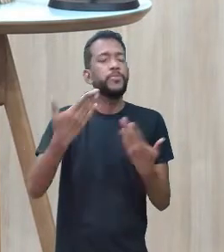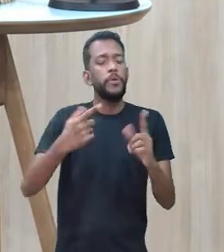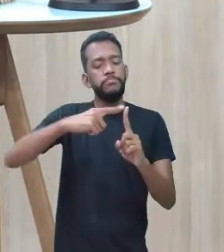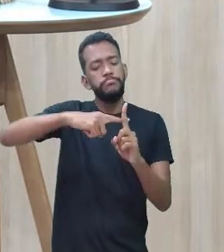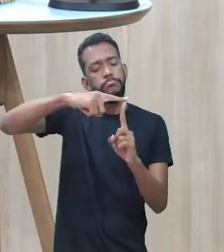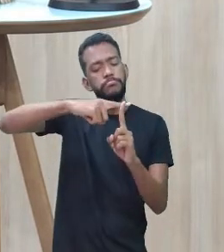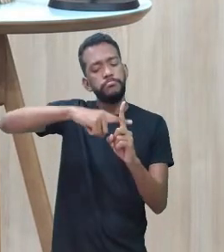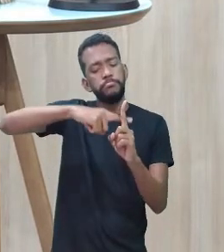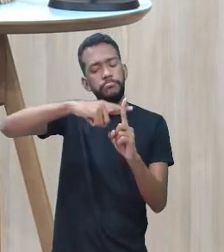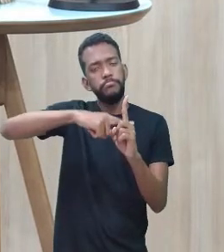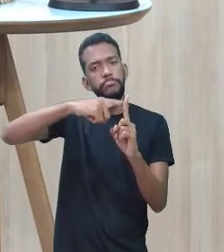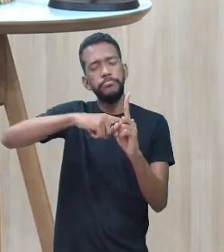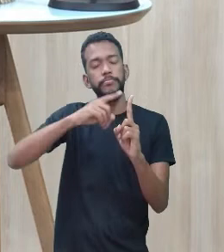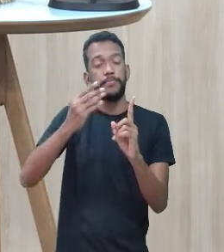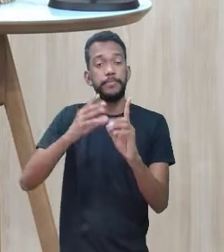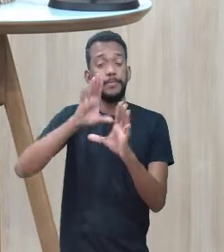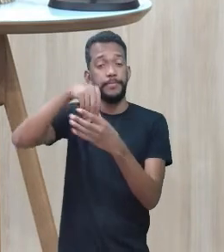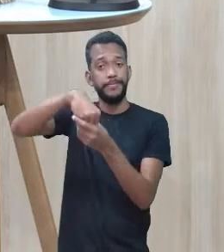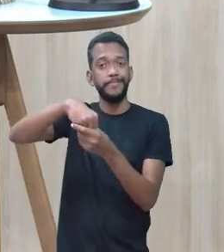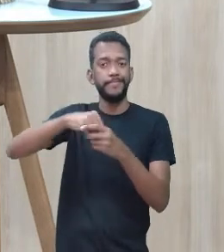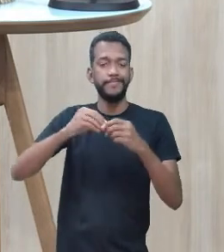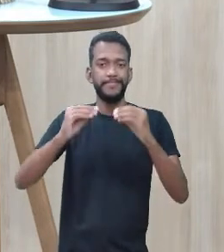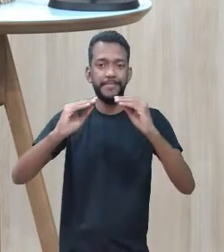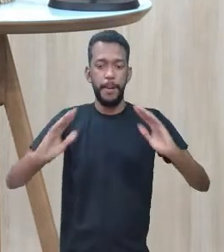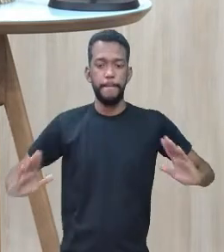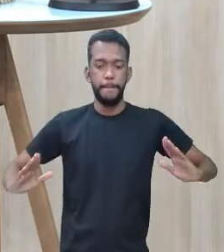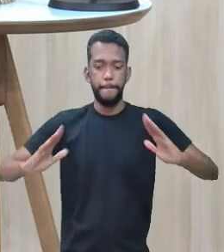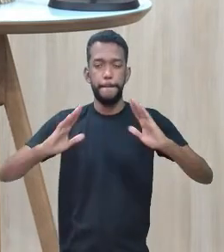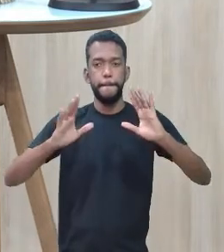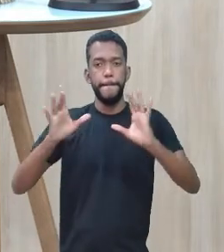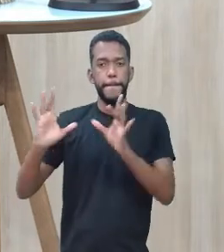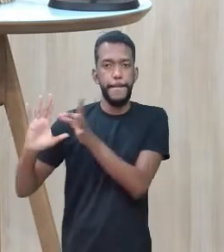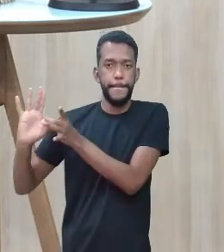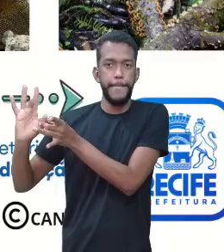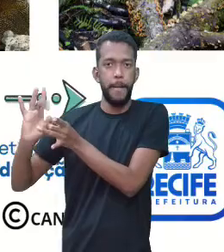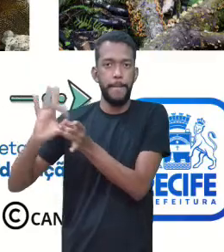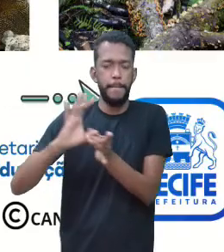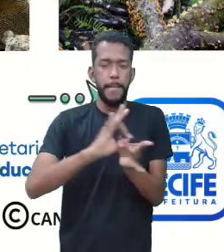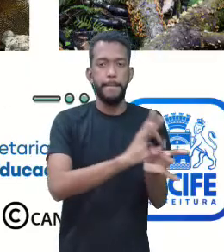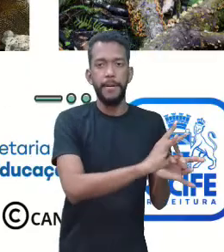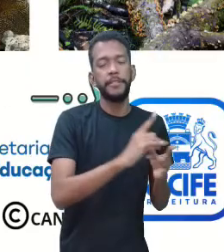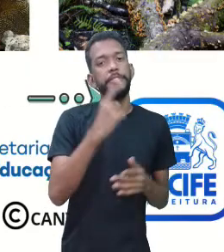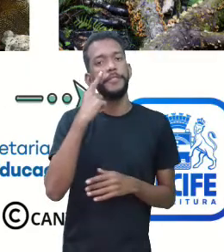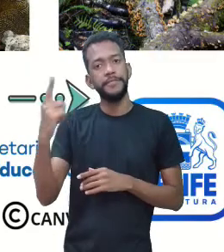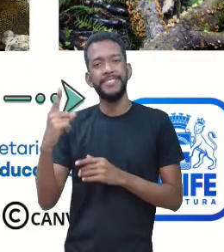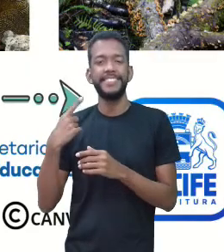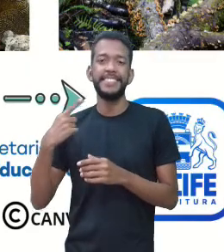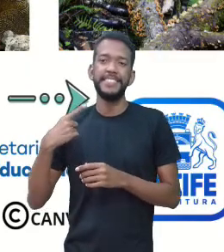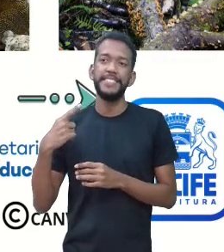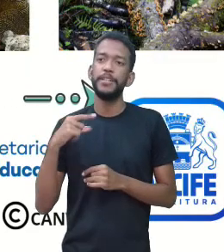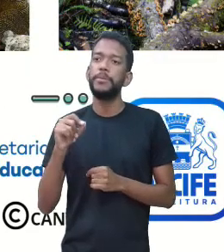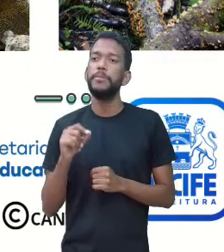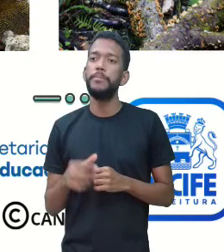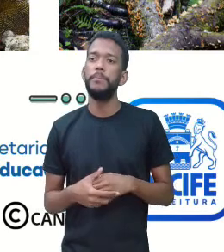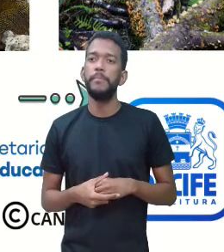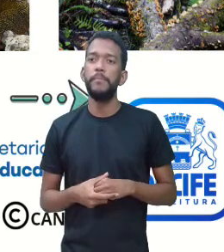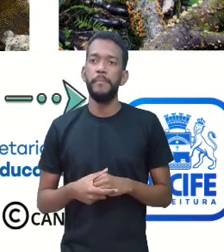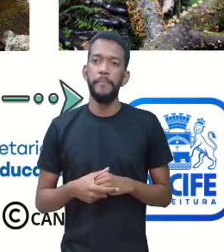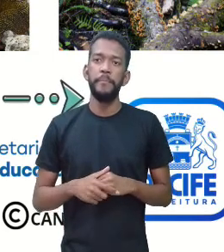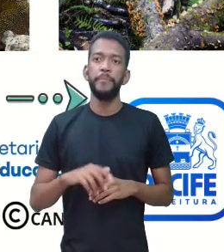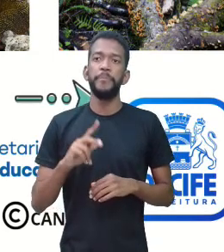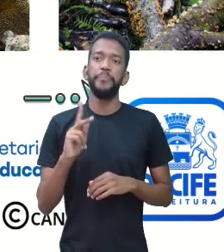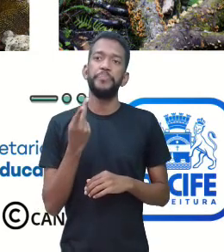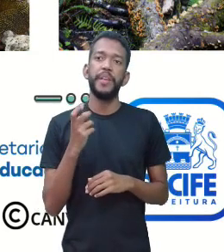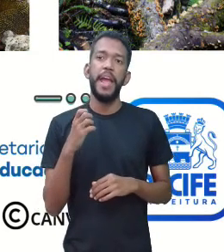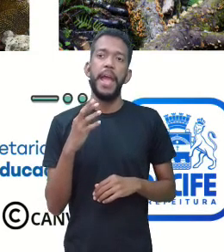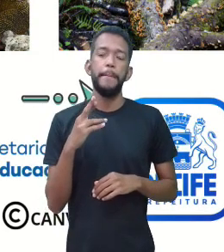de uma cadeia alimentar. Então, aí eu tenho, partindo do produtor, eu tenho o primeiro nível trófico. E aí, o herbívoro sempre